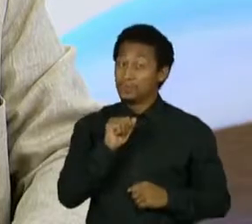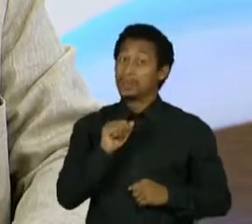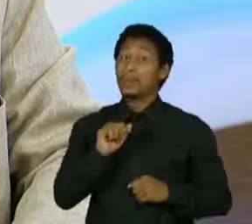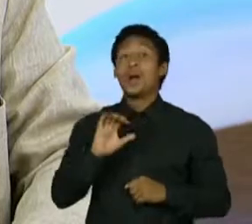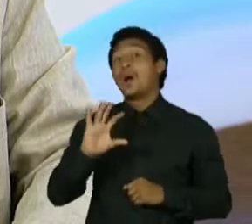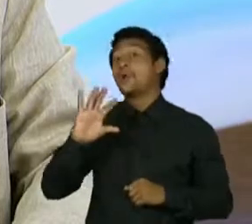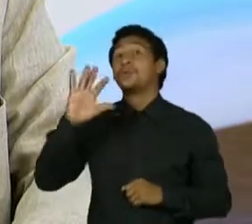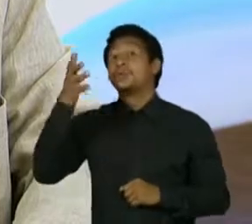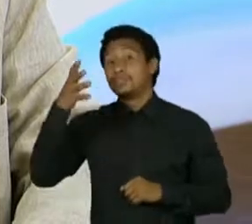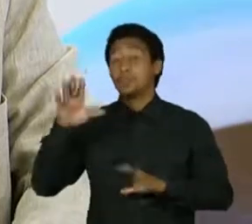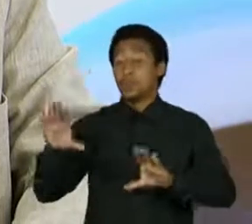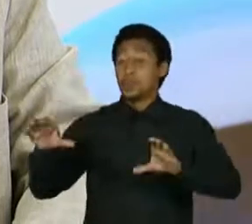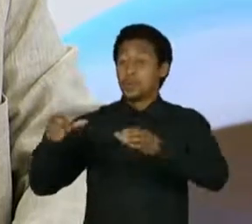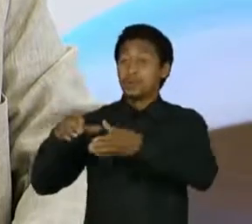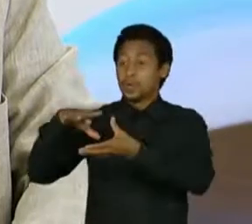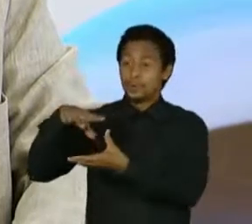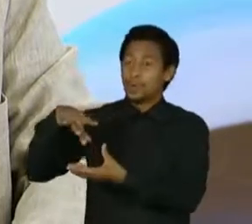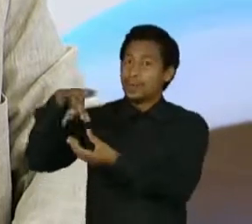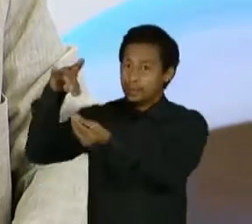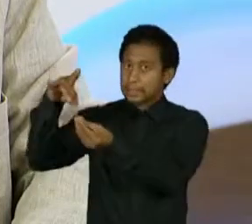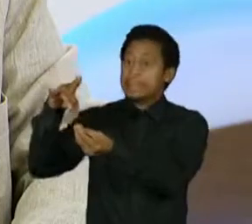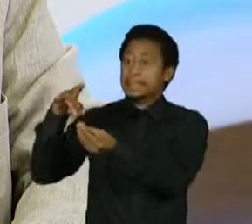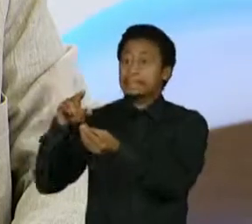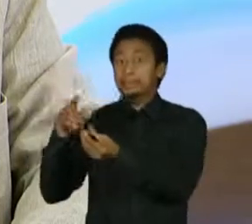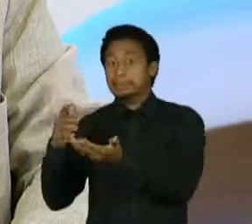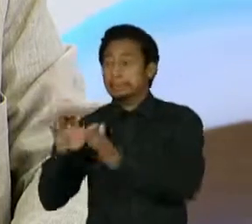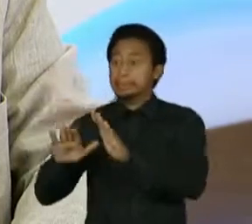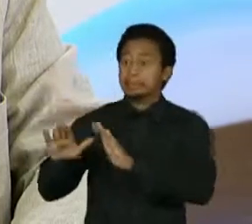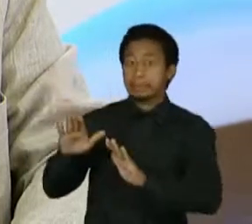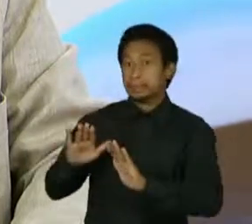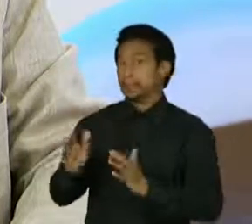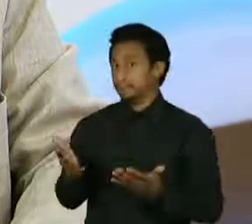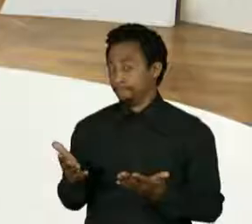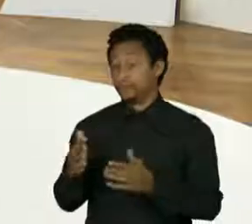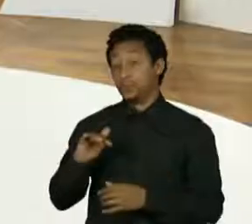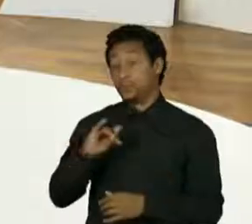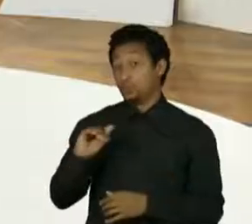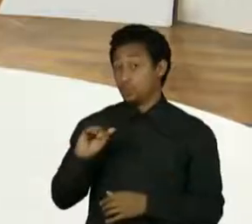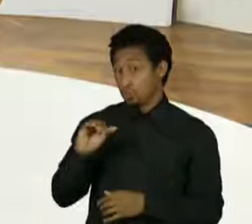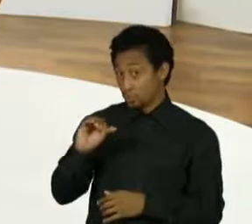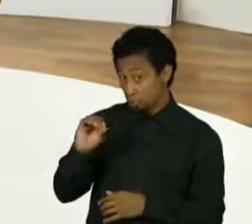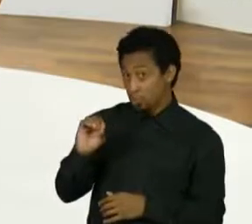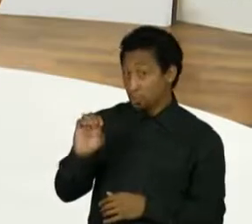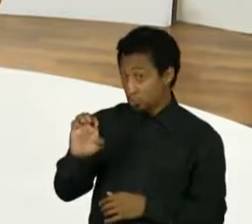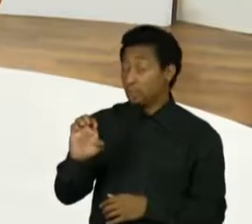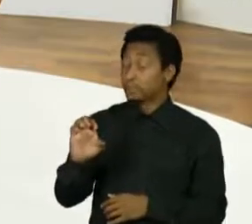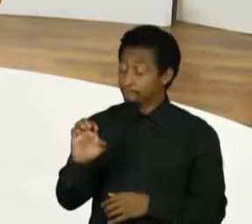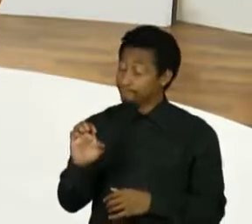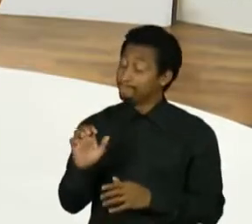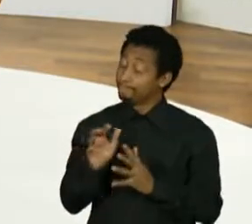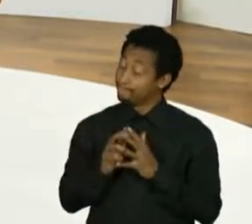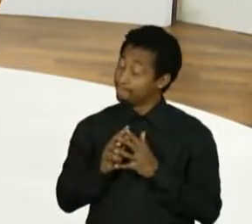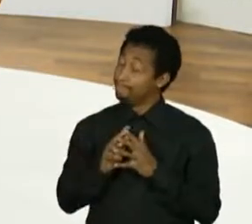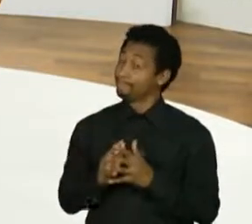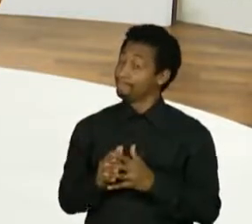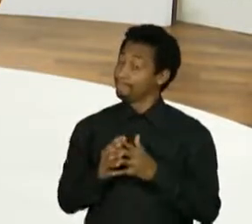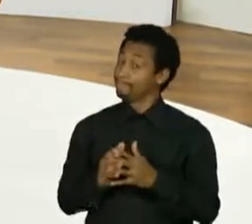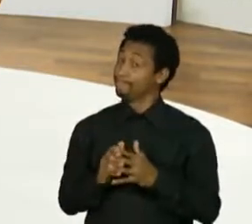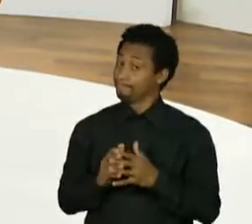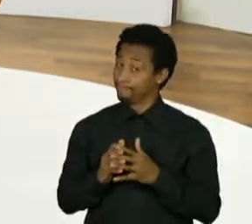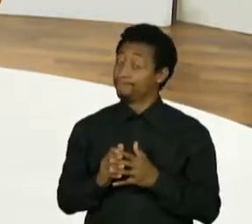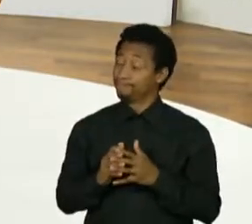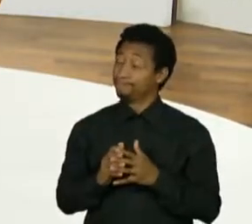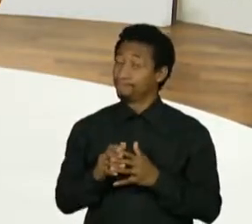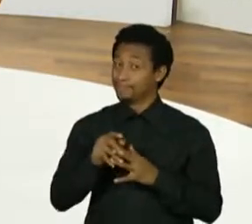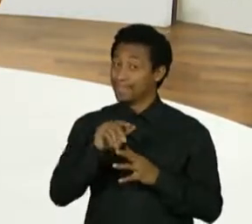Cúpula da Democracia Eu acho que o presidente vai bem ficou agora com a situação difícil porque ele